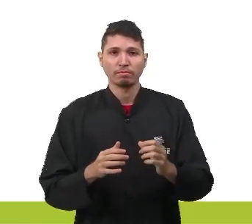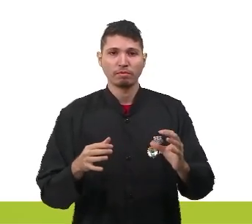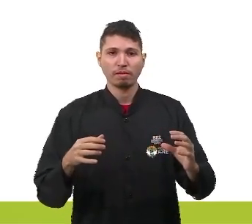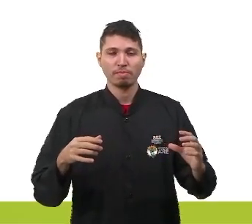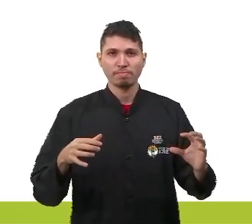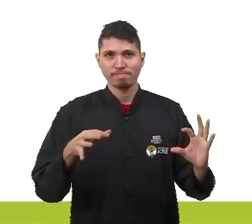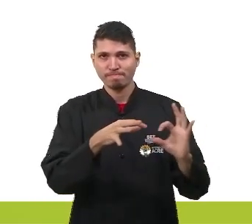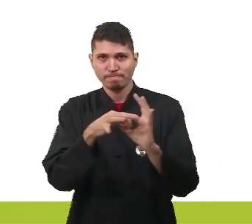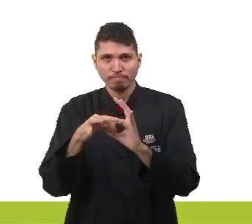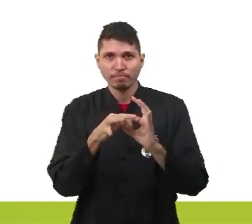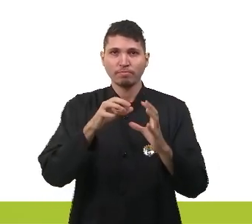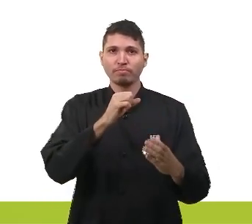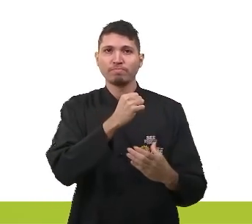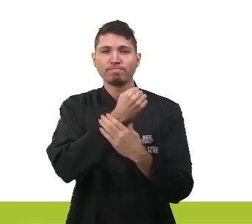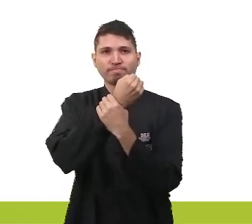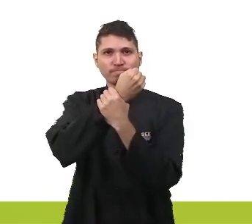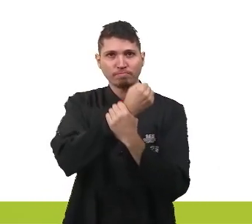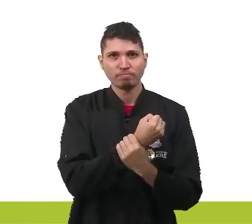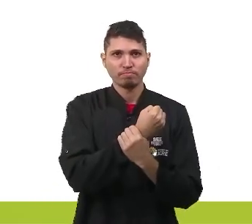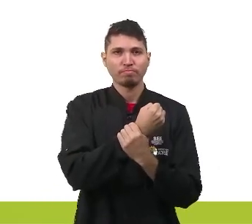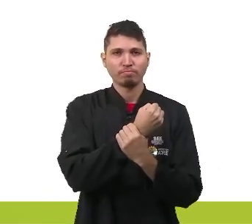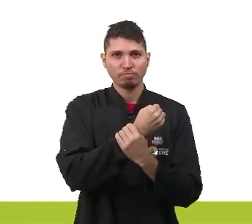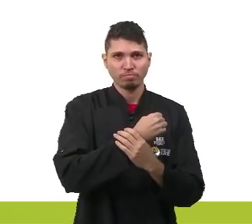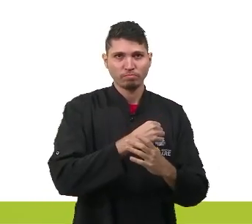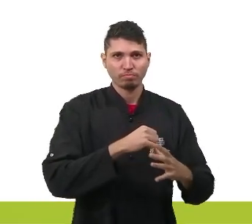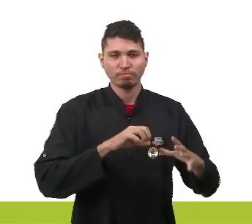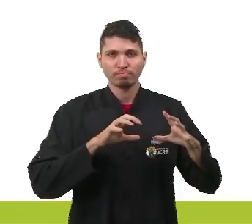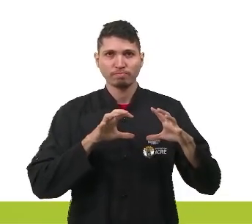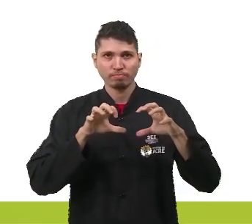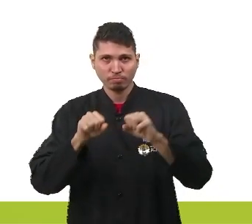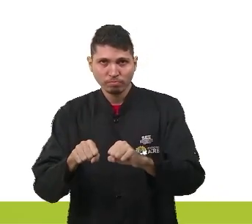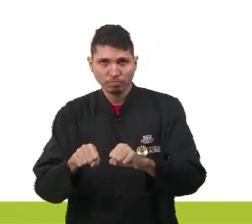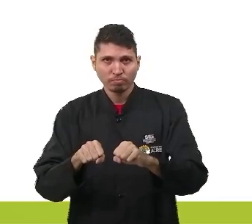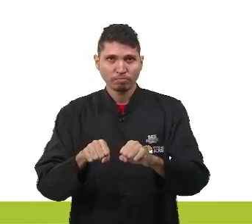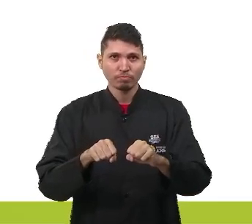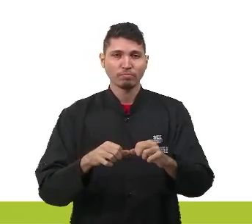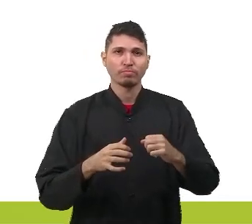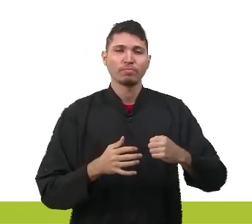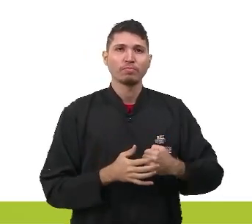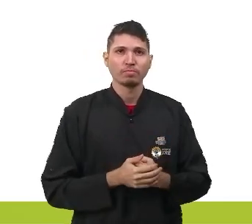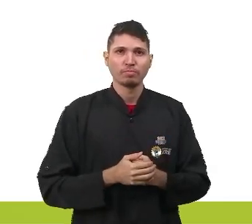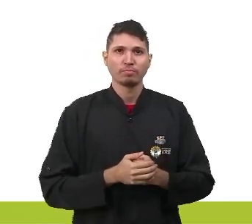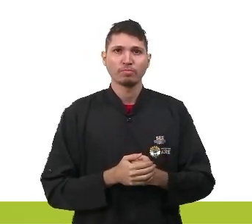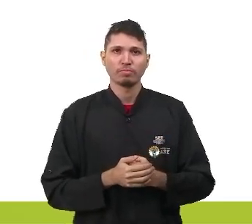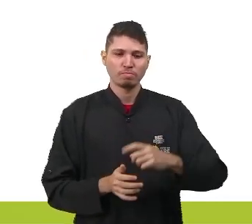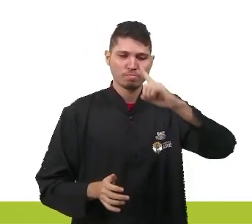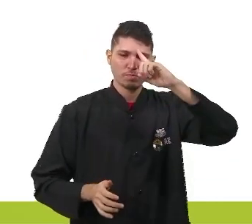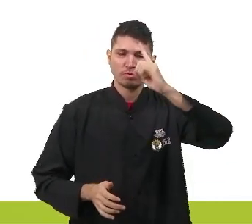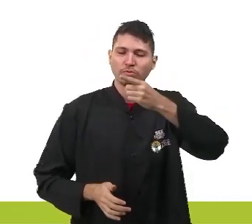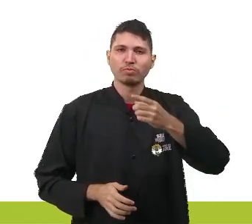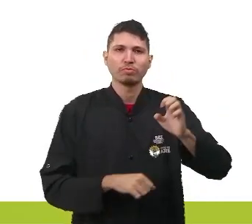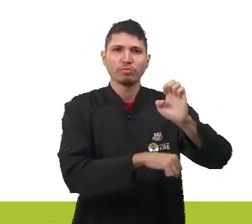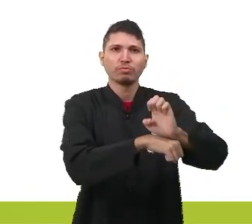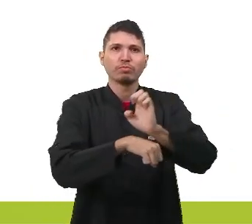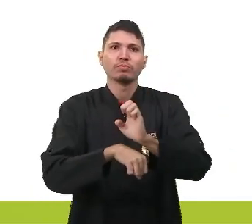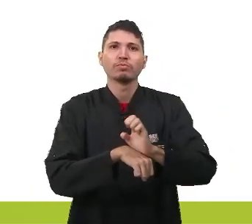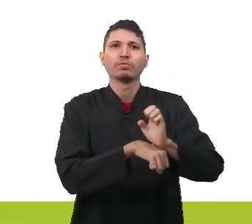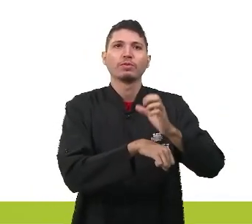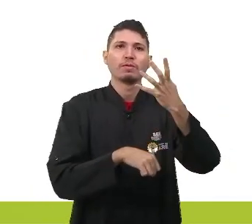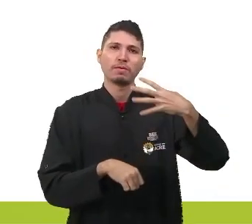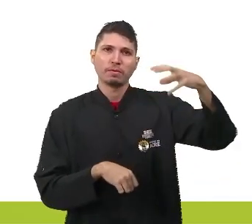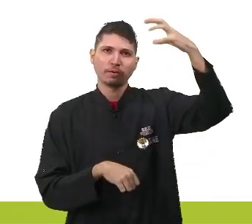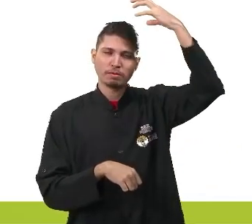que foi um período que havia muito domínio dos estados, e o rei tinha representação absoluta sobre